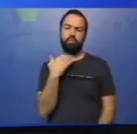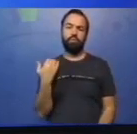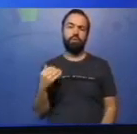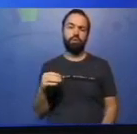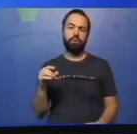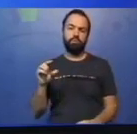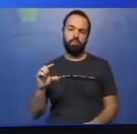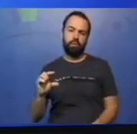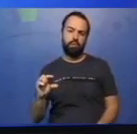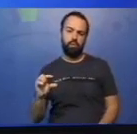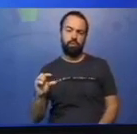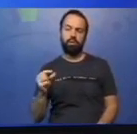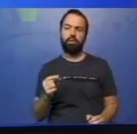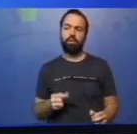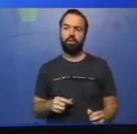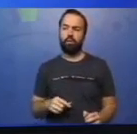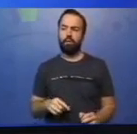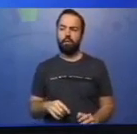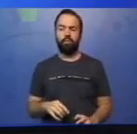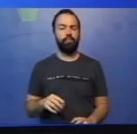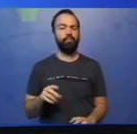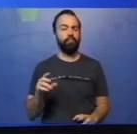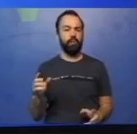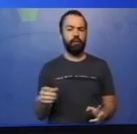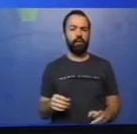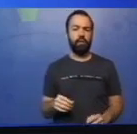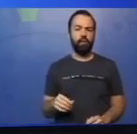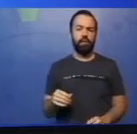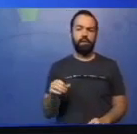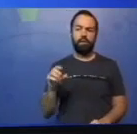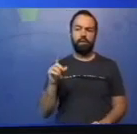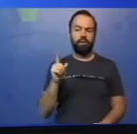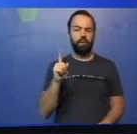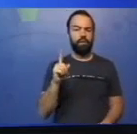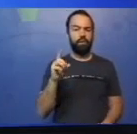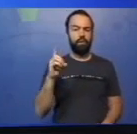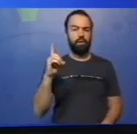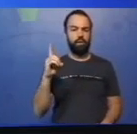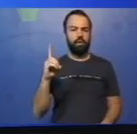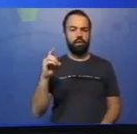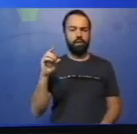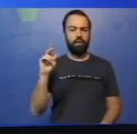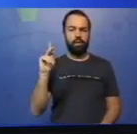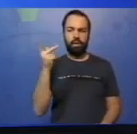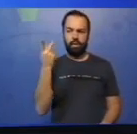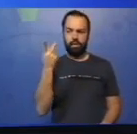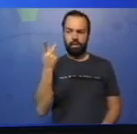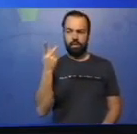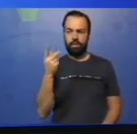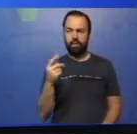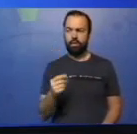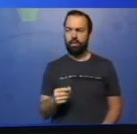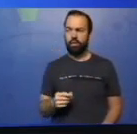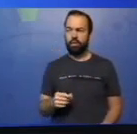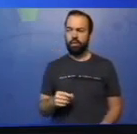humano do mundo. Lembrando que o IDH é um indicador que leva em